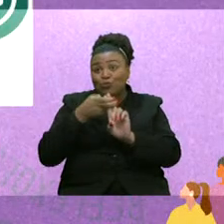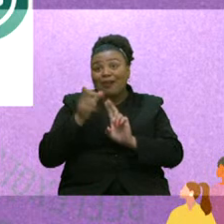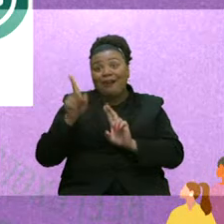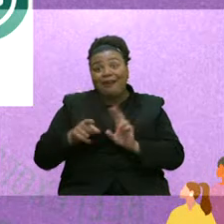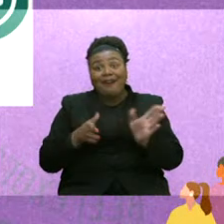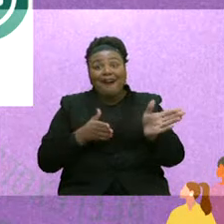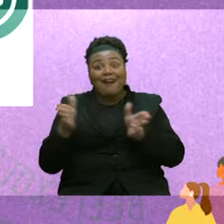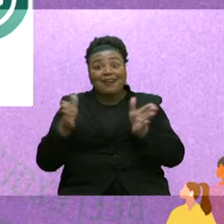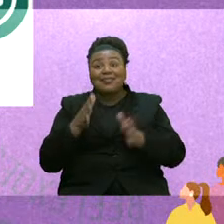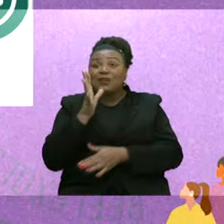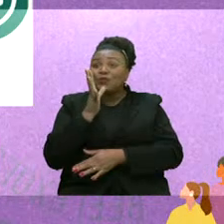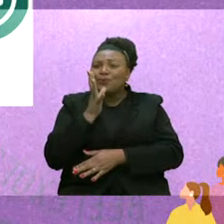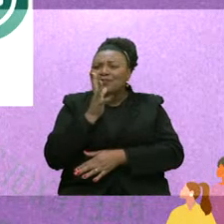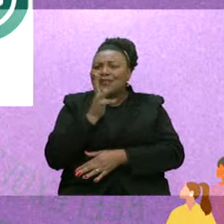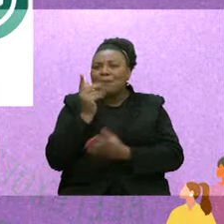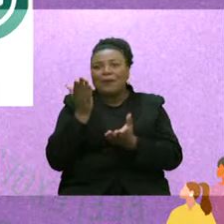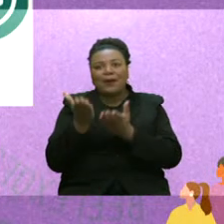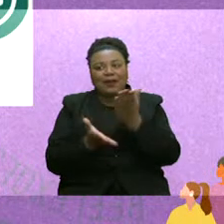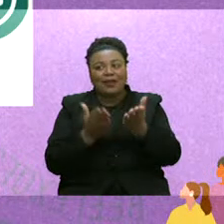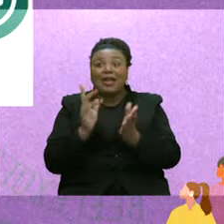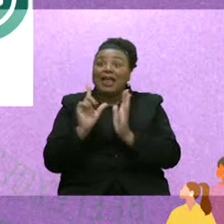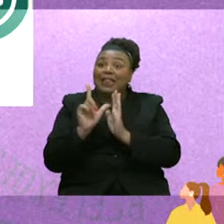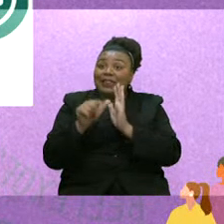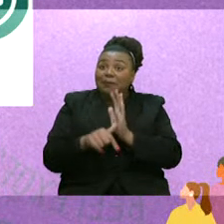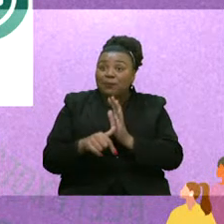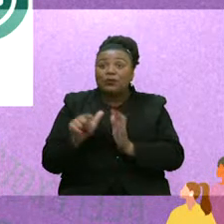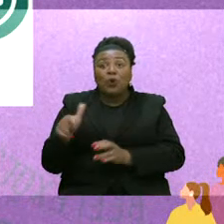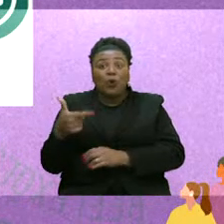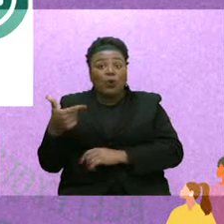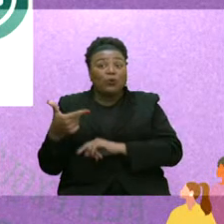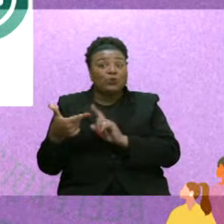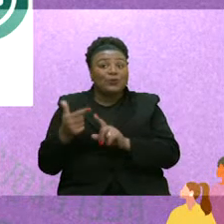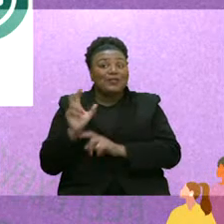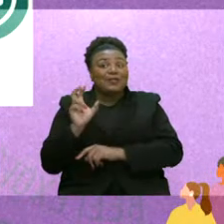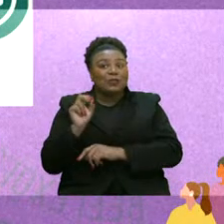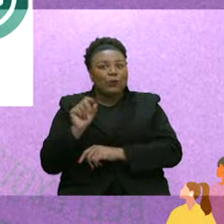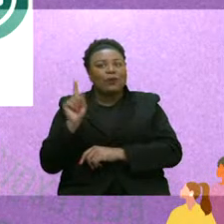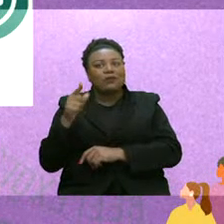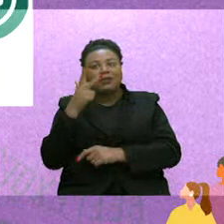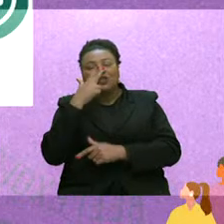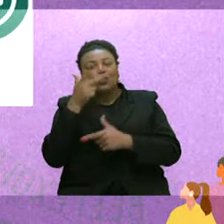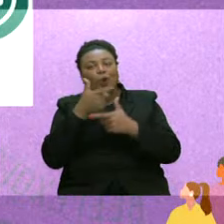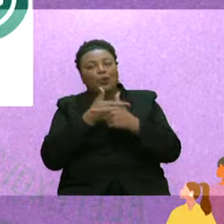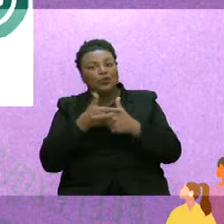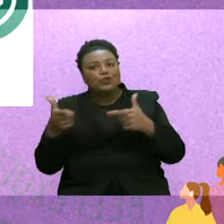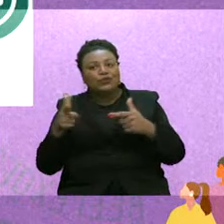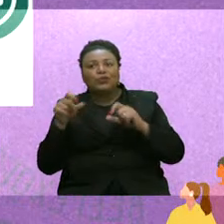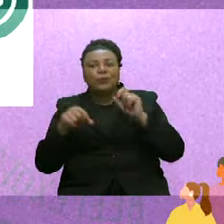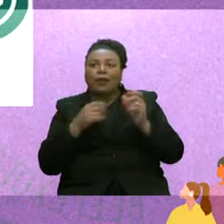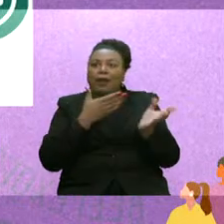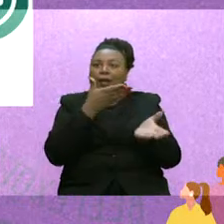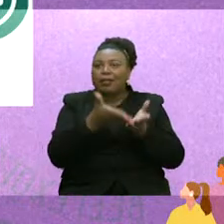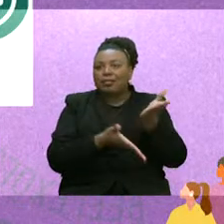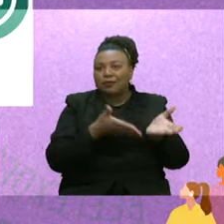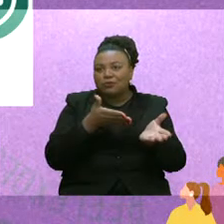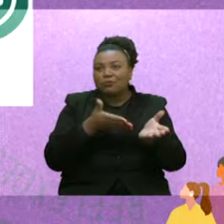acesso, a demora no atendimento. Depois, os outros 50% é que se vai se dividir em